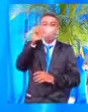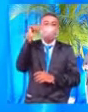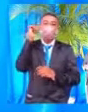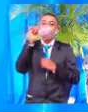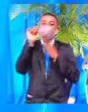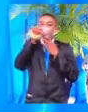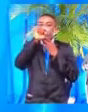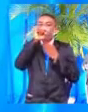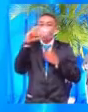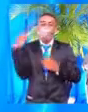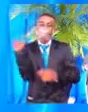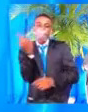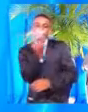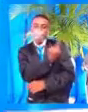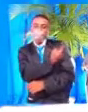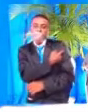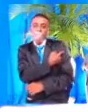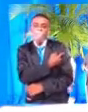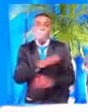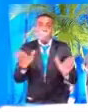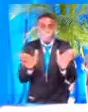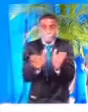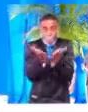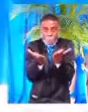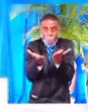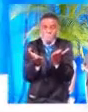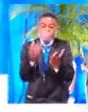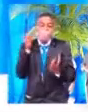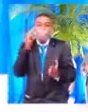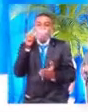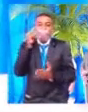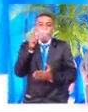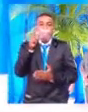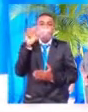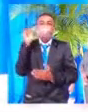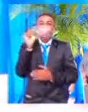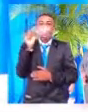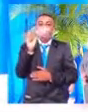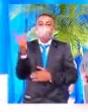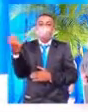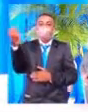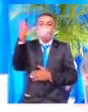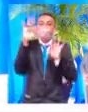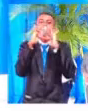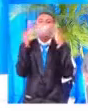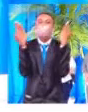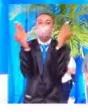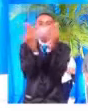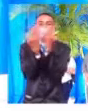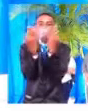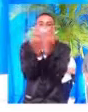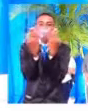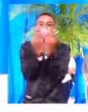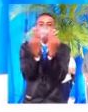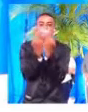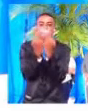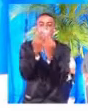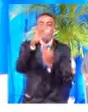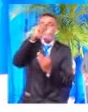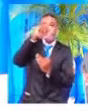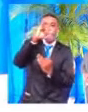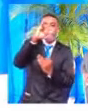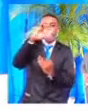mulher que veio da baixa renda, uma mulher que vem de uma família do ex-prefeito Paim